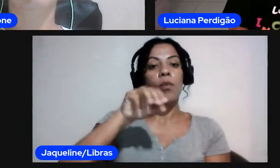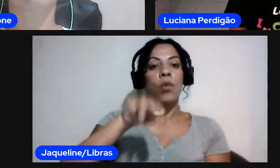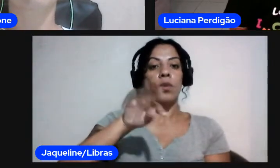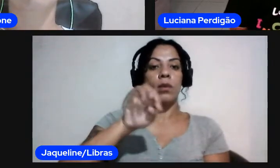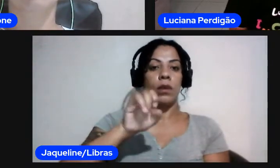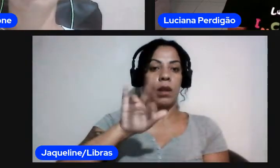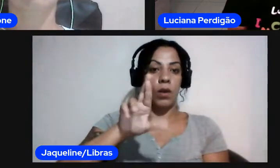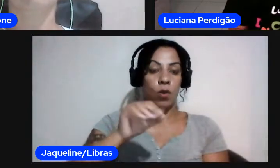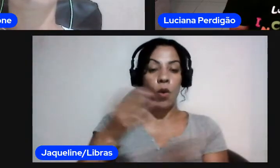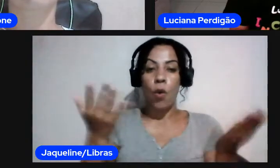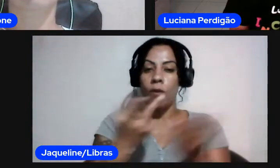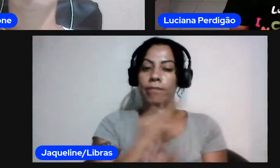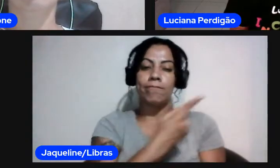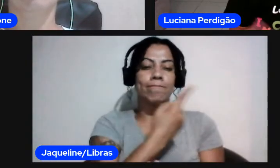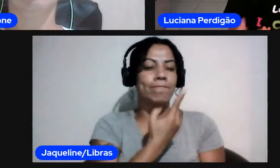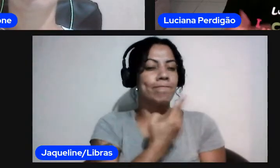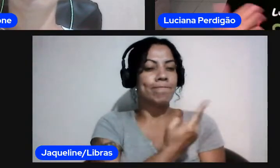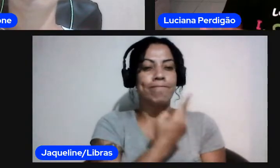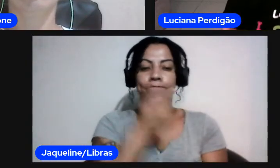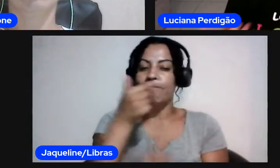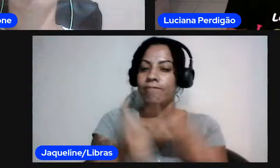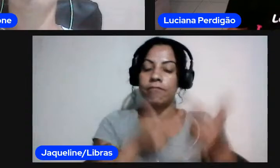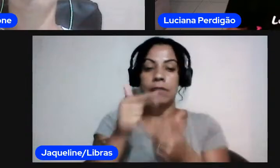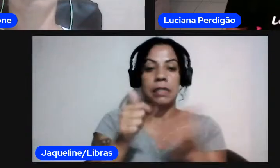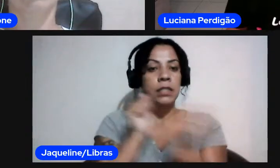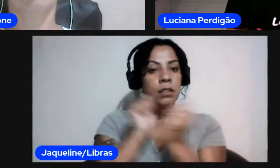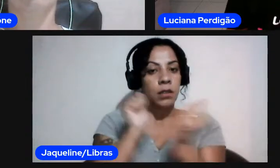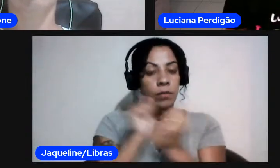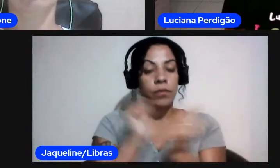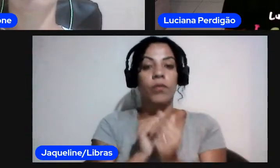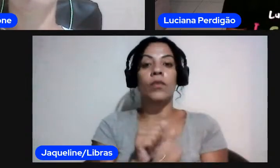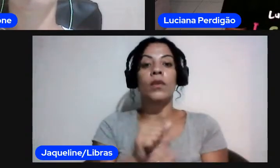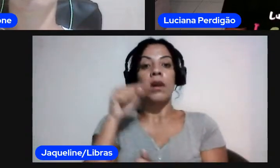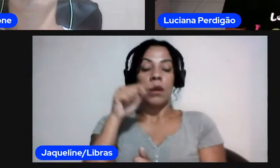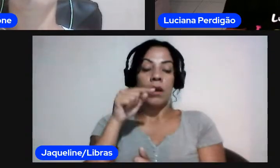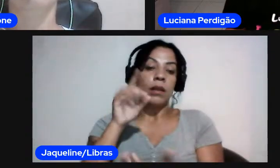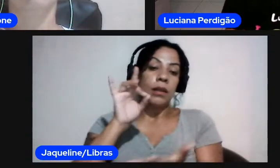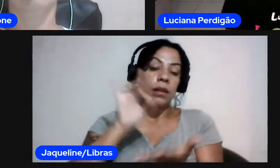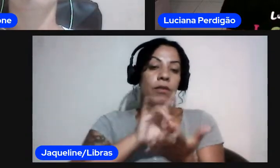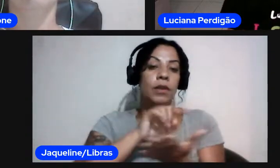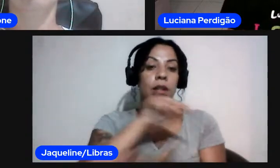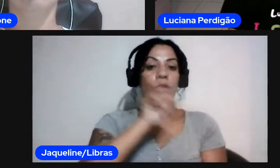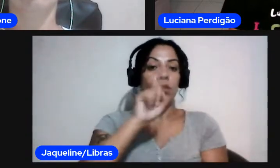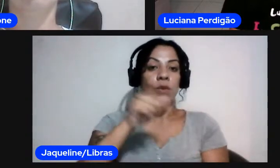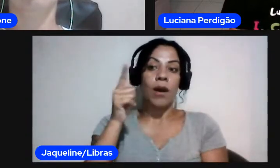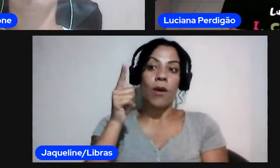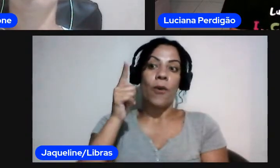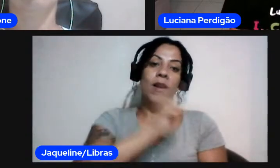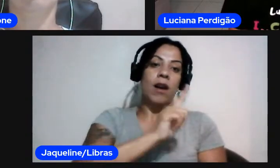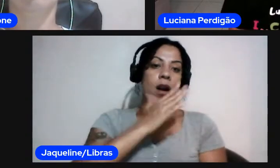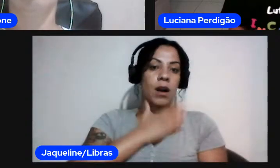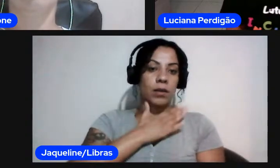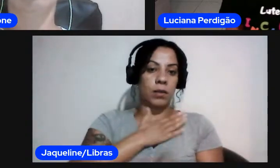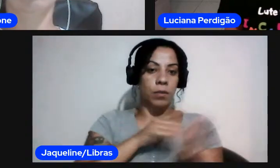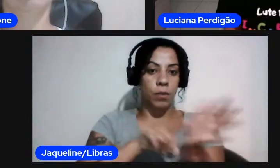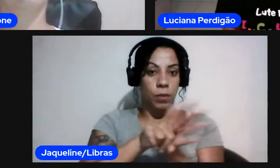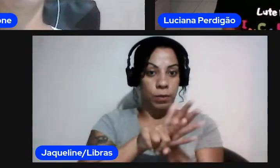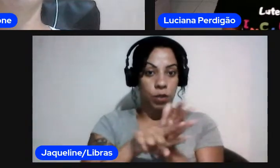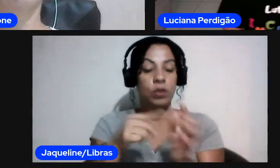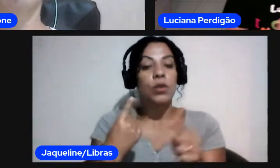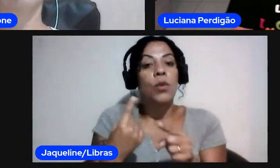de trabalho, inclusive também foi uma conquista da minha pesquisa, porque a